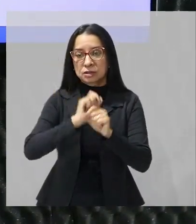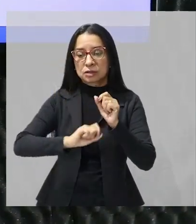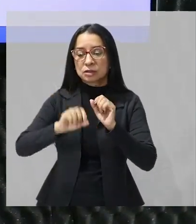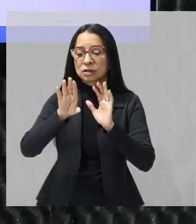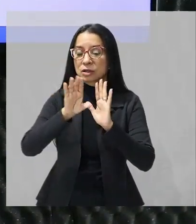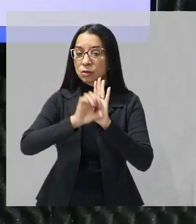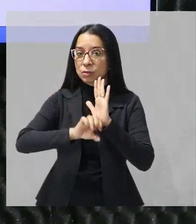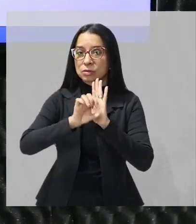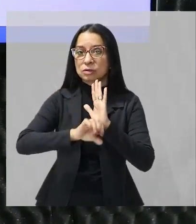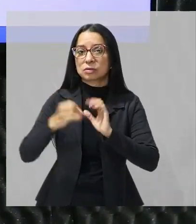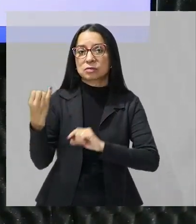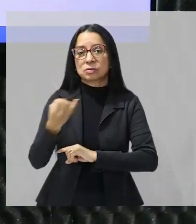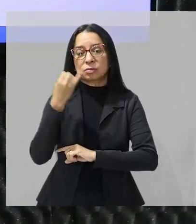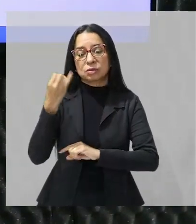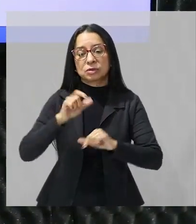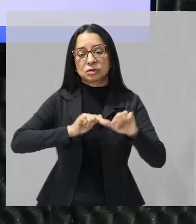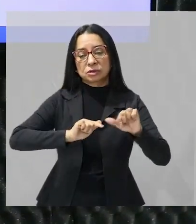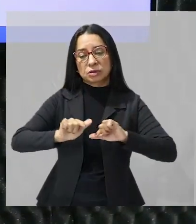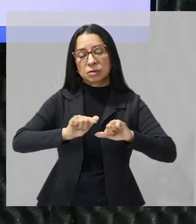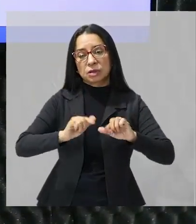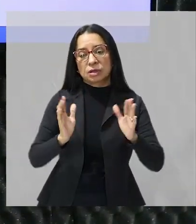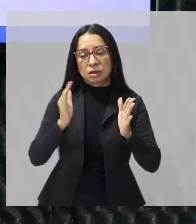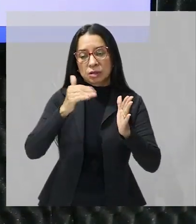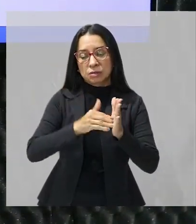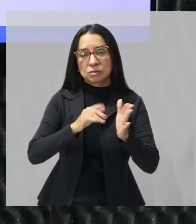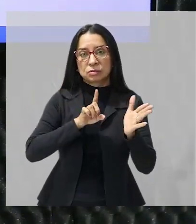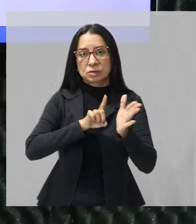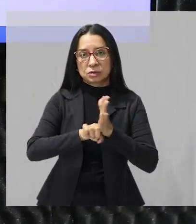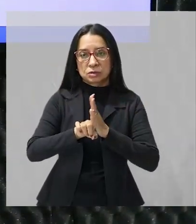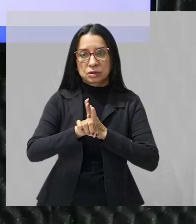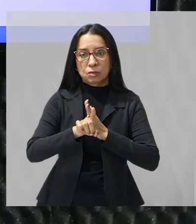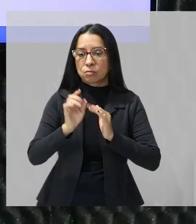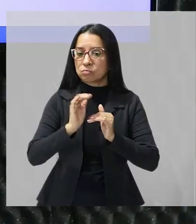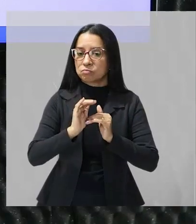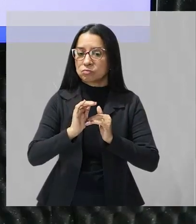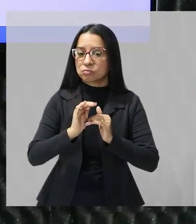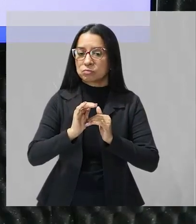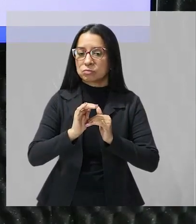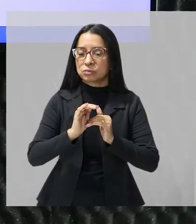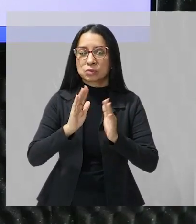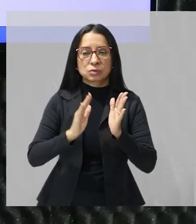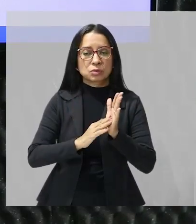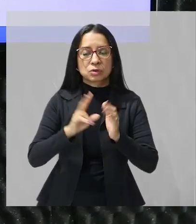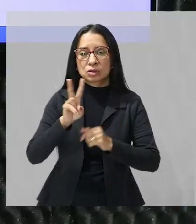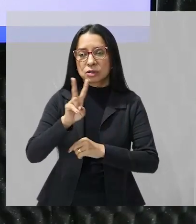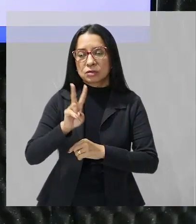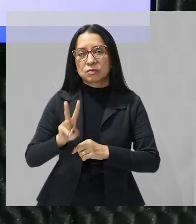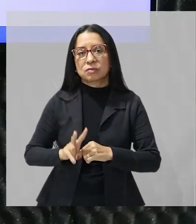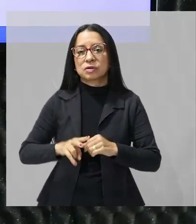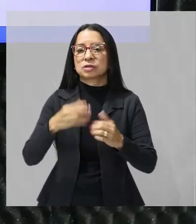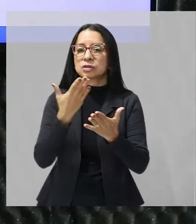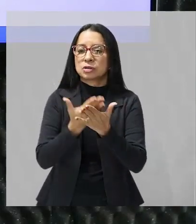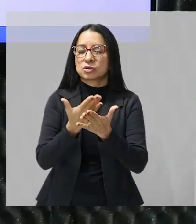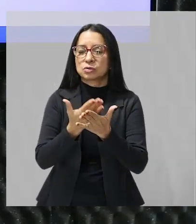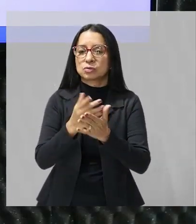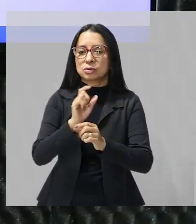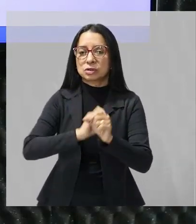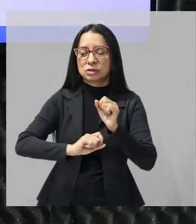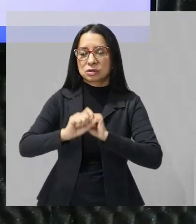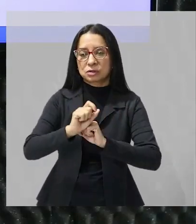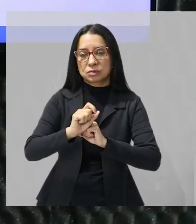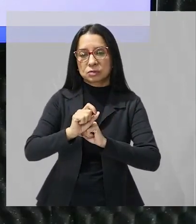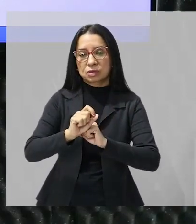conceitos muito importantes trabalhados aqui nessa última questão. Todas as vezes que tu estiveres estudando sobre função